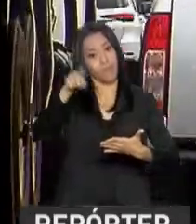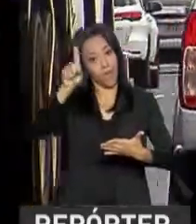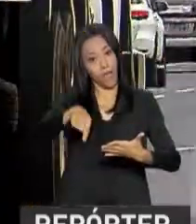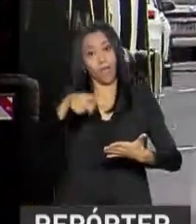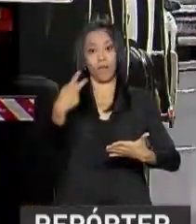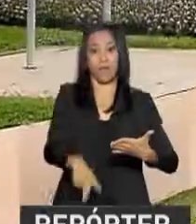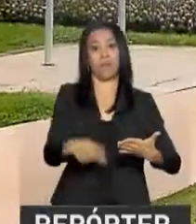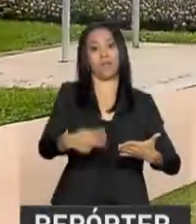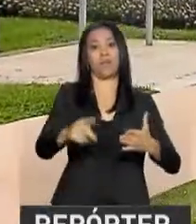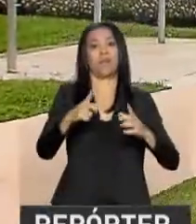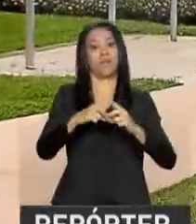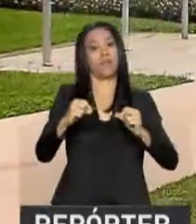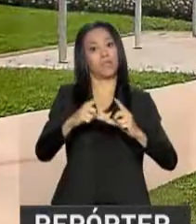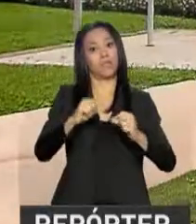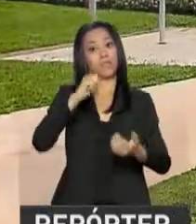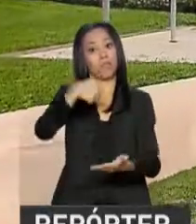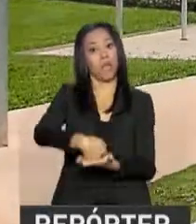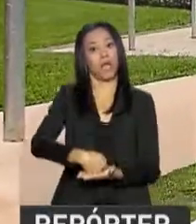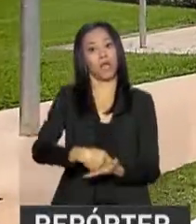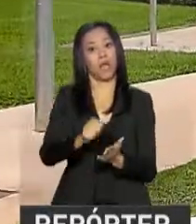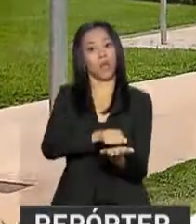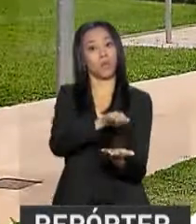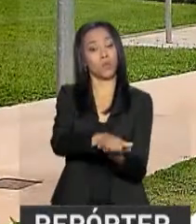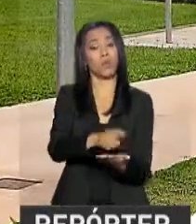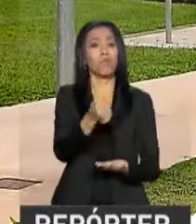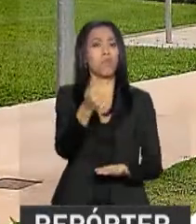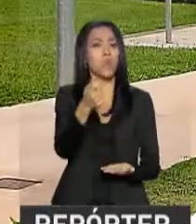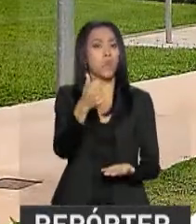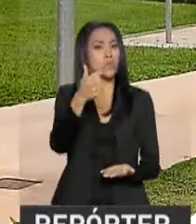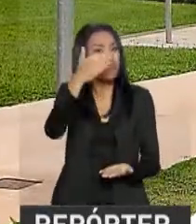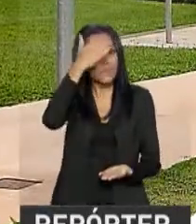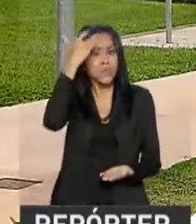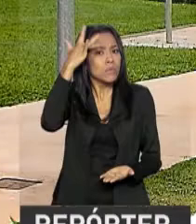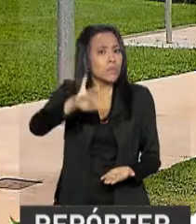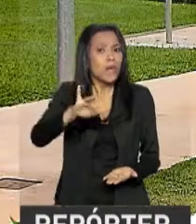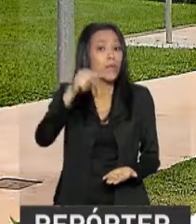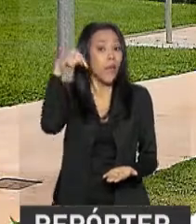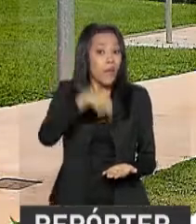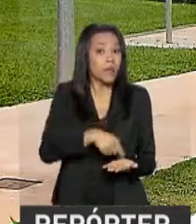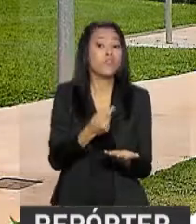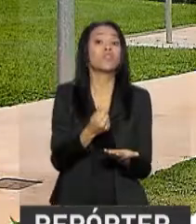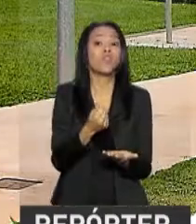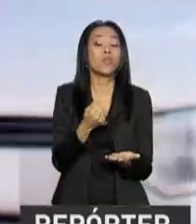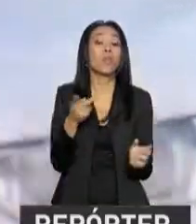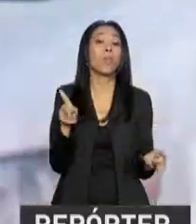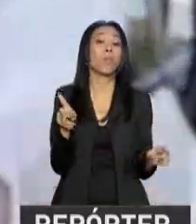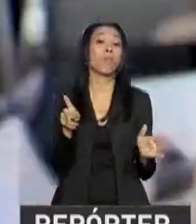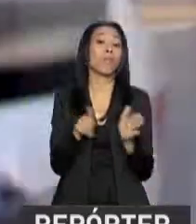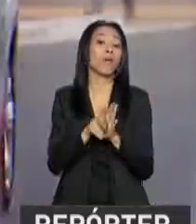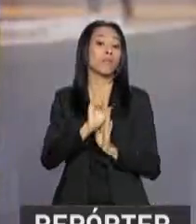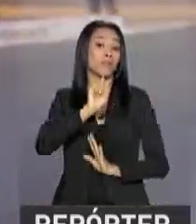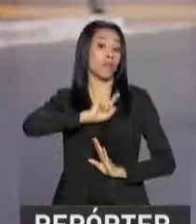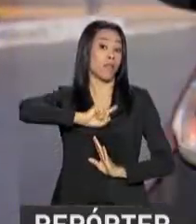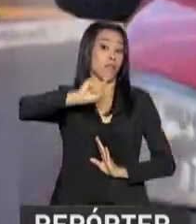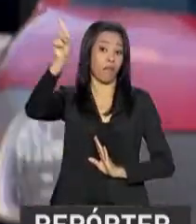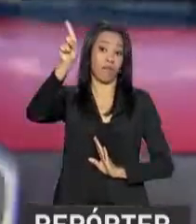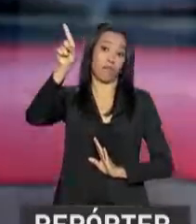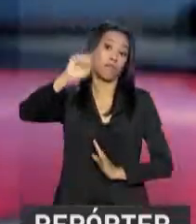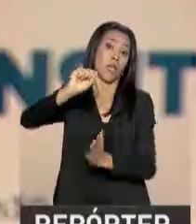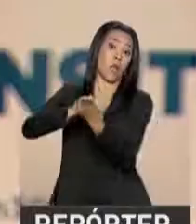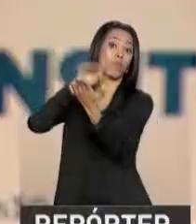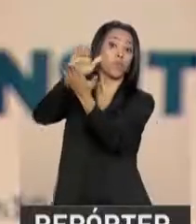distrito federal mas o que poucos sabem é que esse dinheiro pertence ao município onde a infração foi cometida